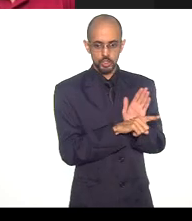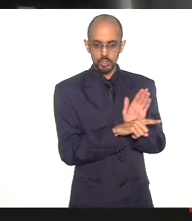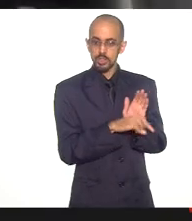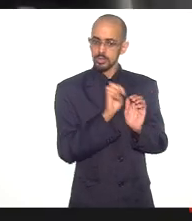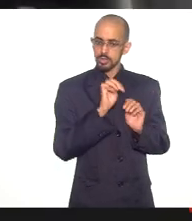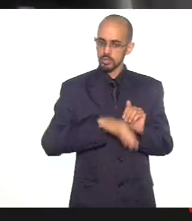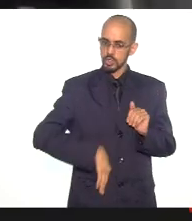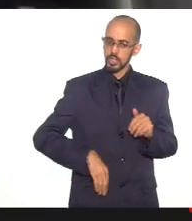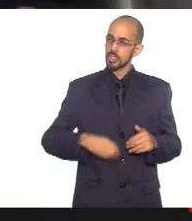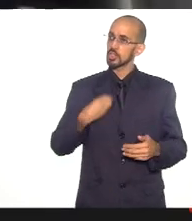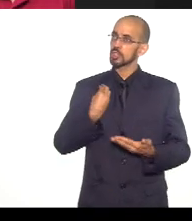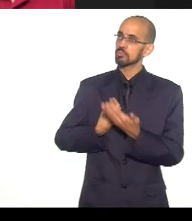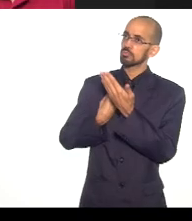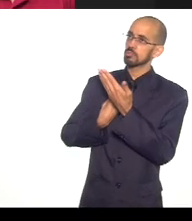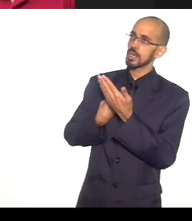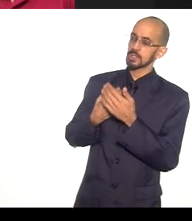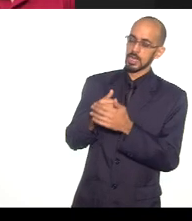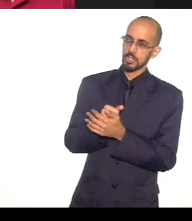Presente, presidente.